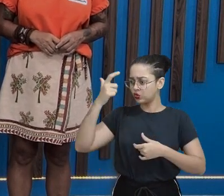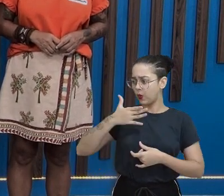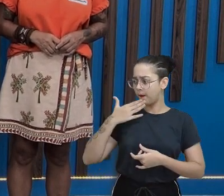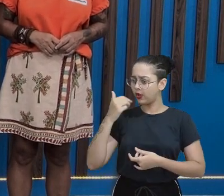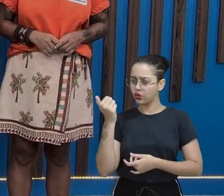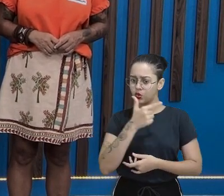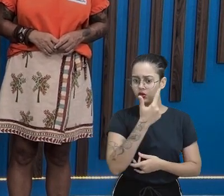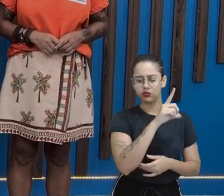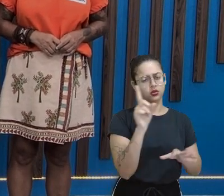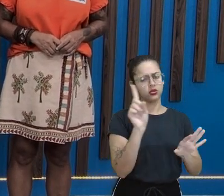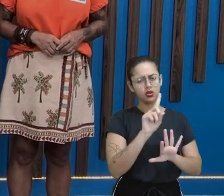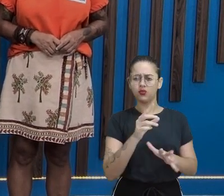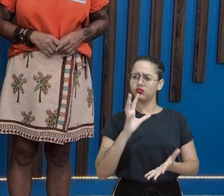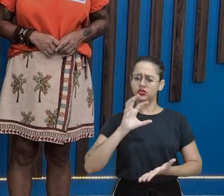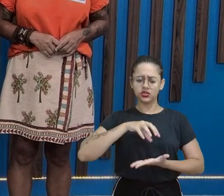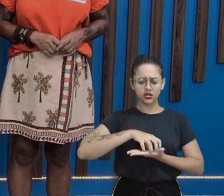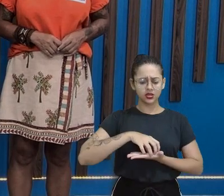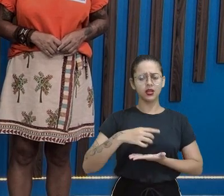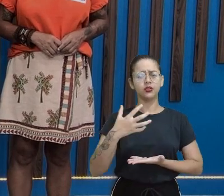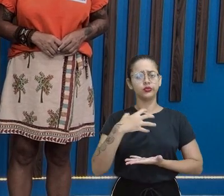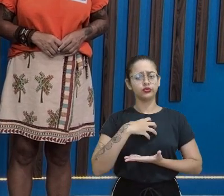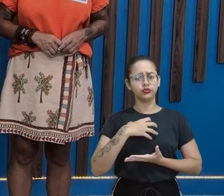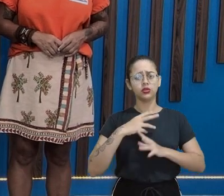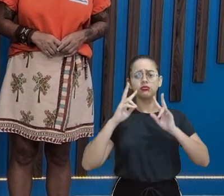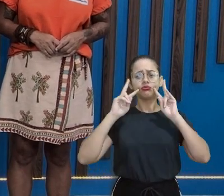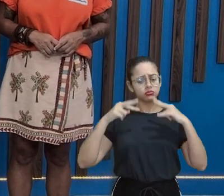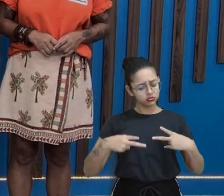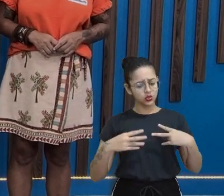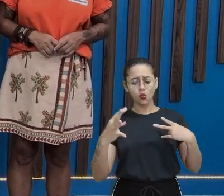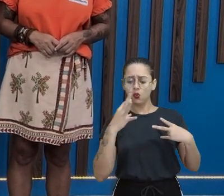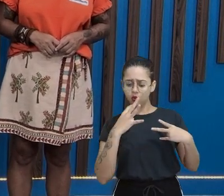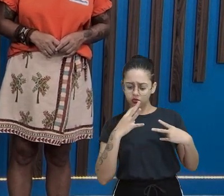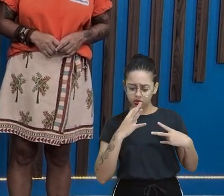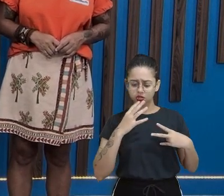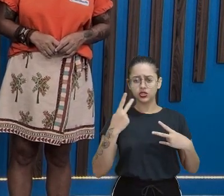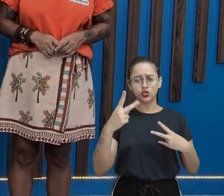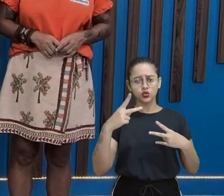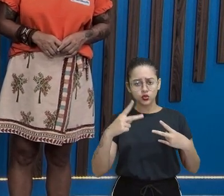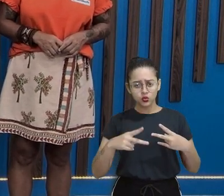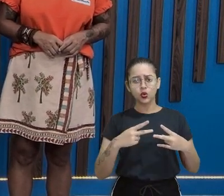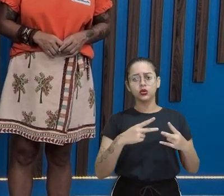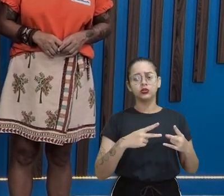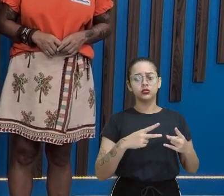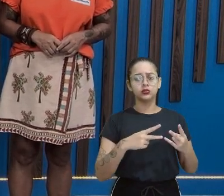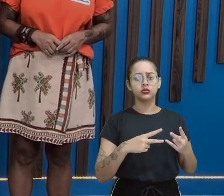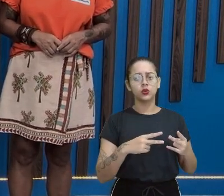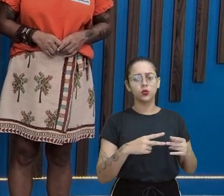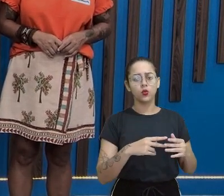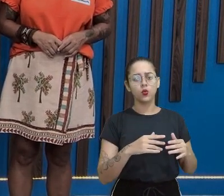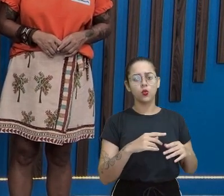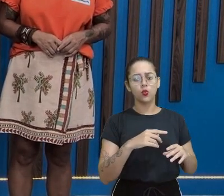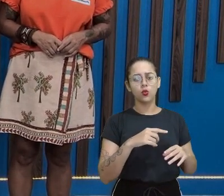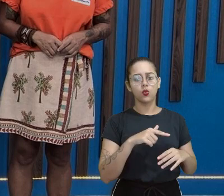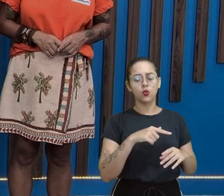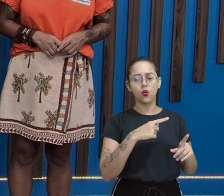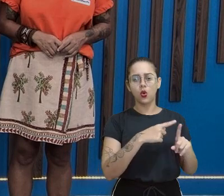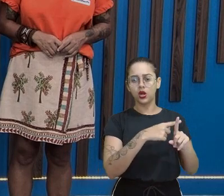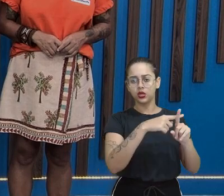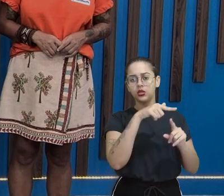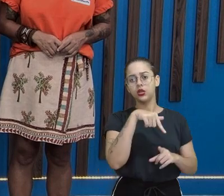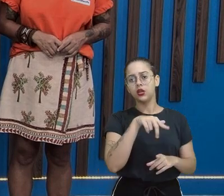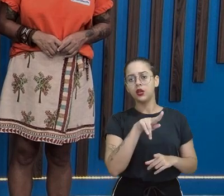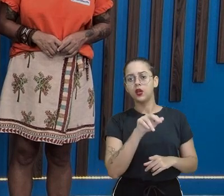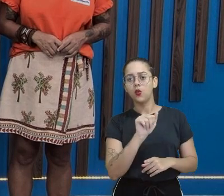se centrar de uma forma assim, de se olhar tanto das suas qualidades quanto dos seus defeitos, né? Para